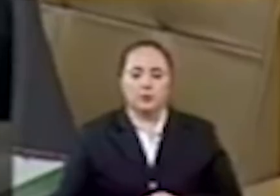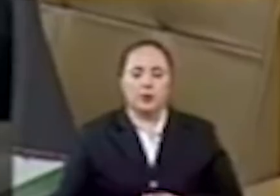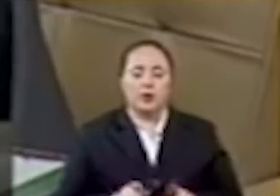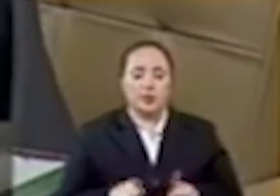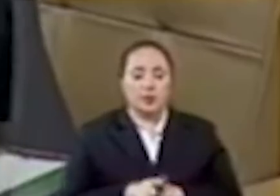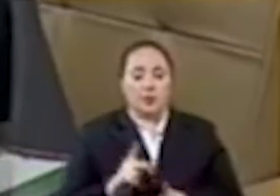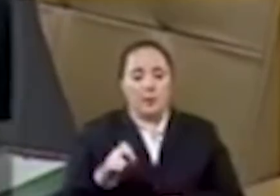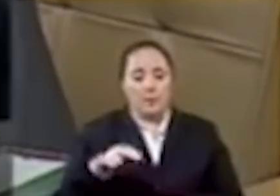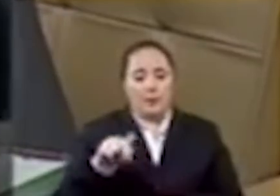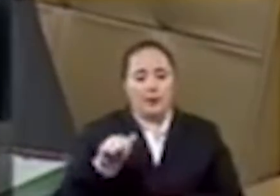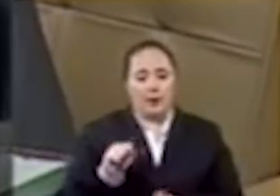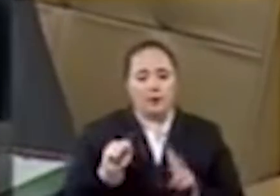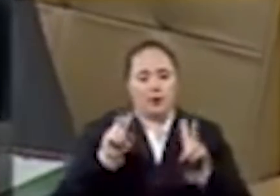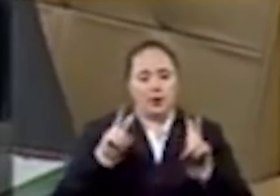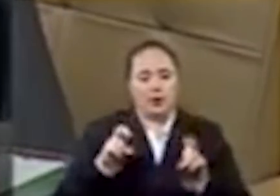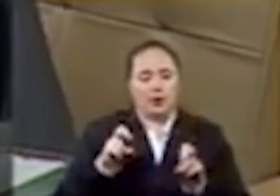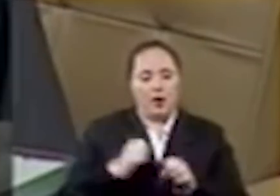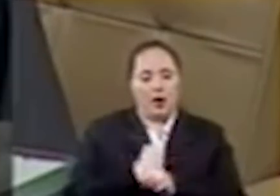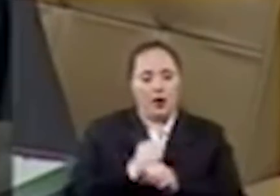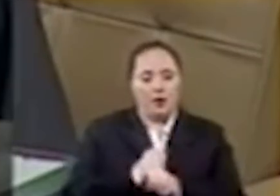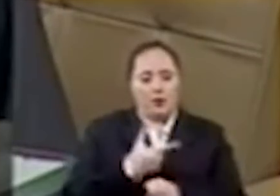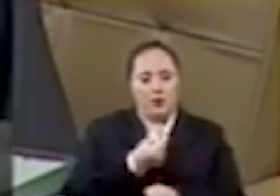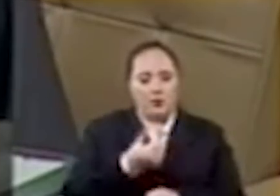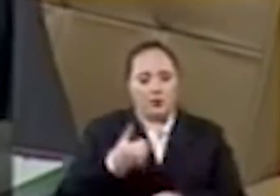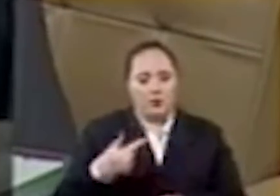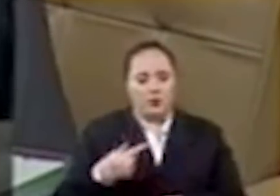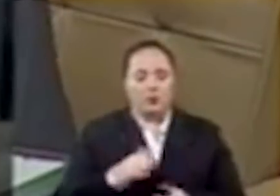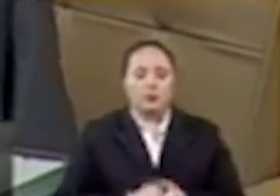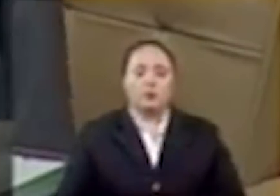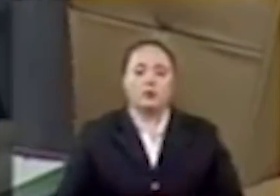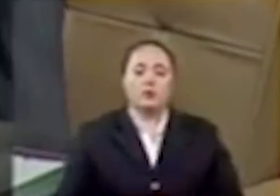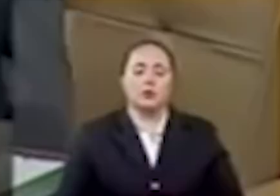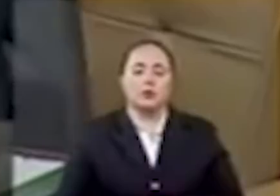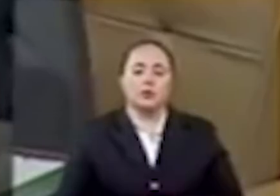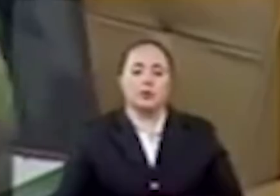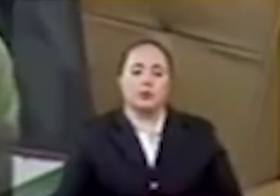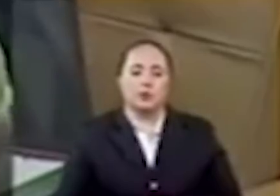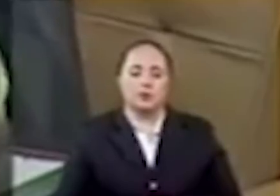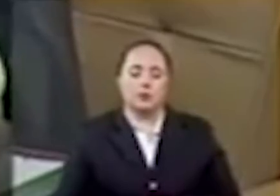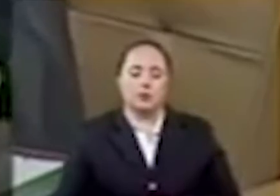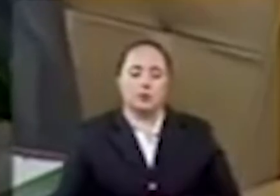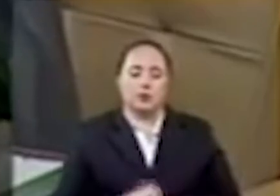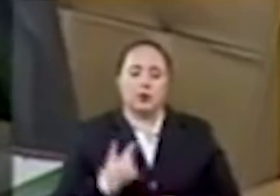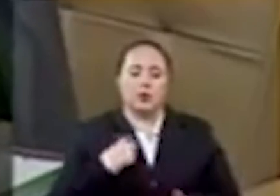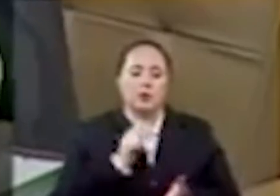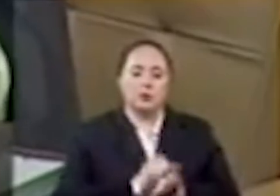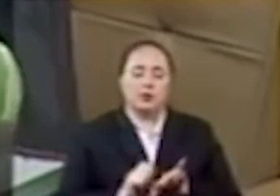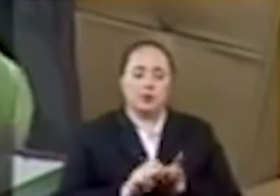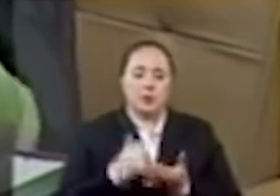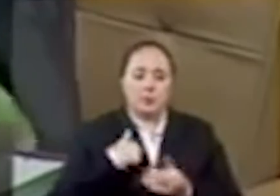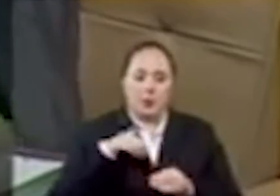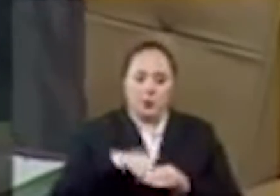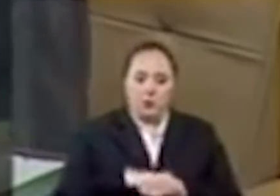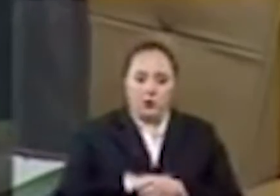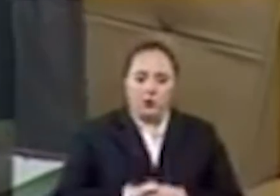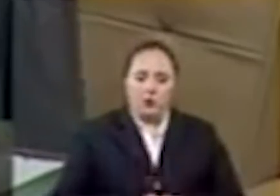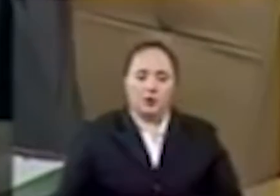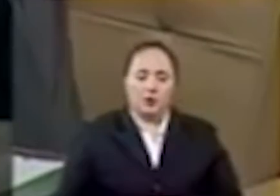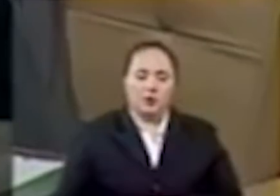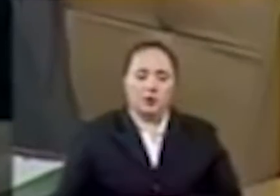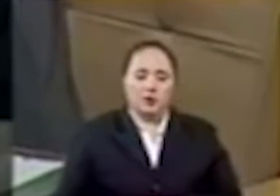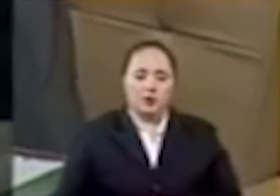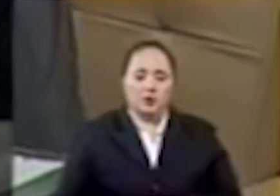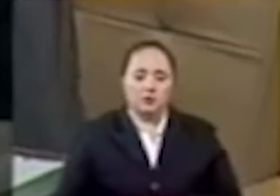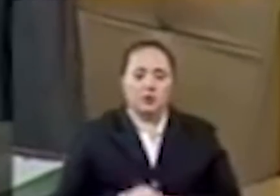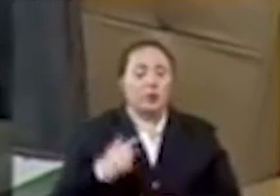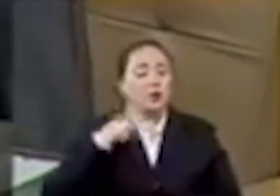de 2017. Transcrevo em meu voto o ato normativo impugnado e